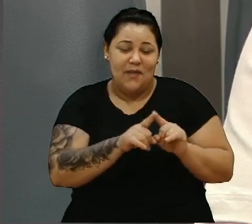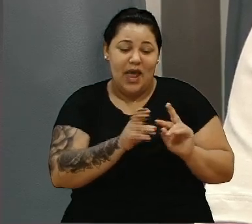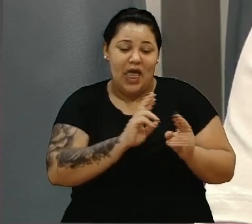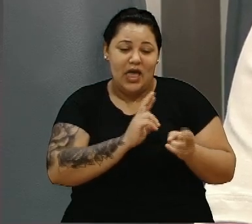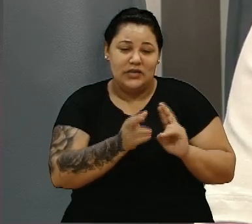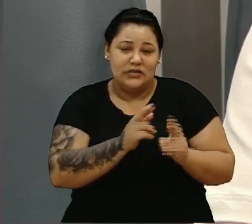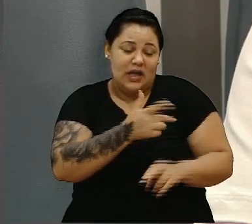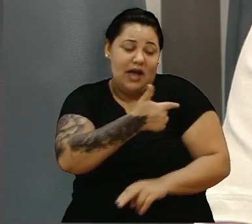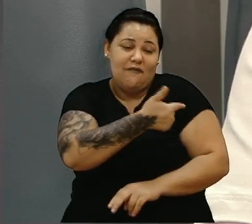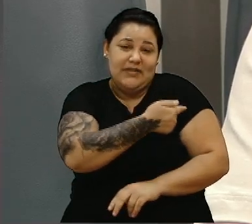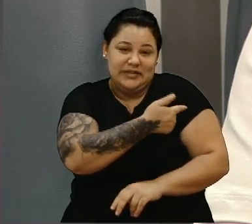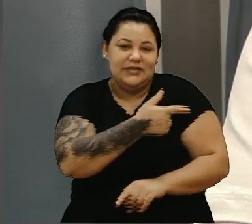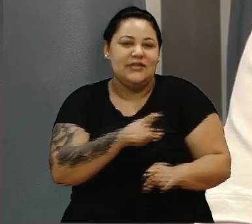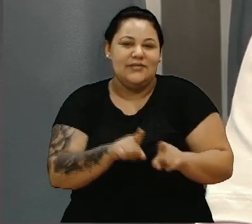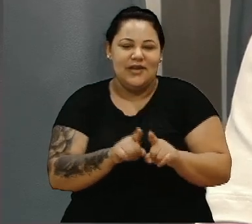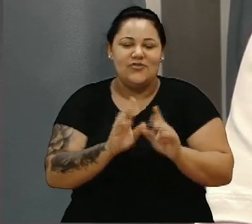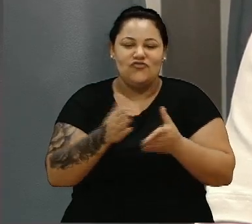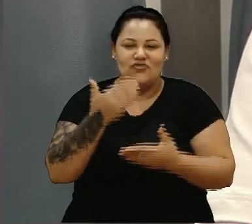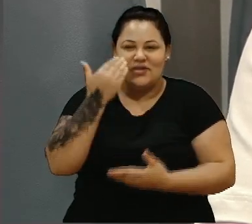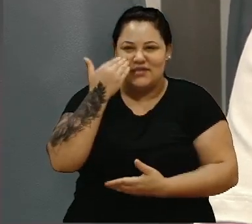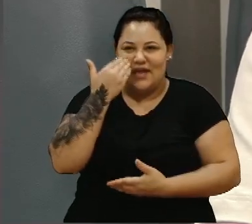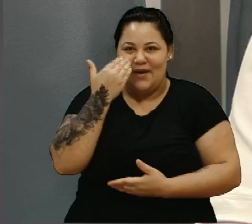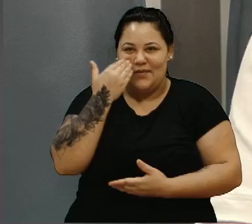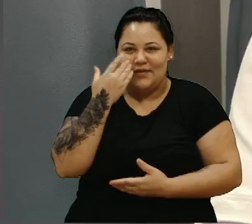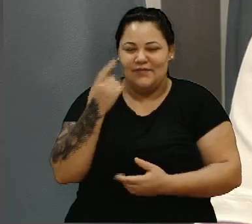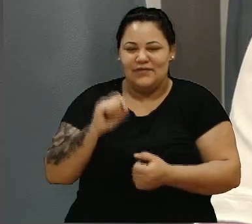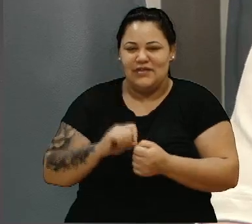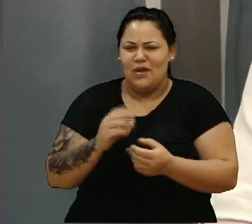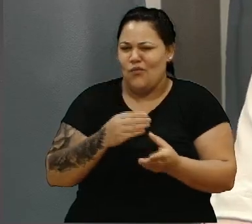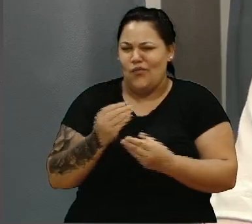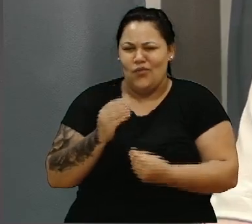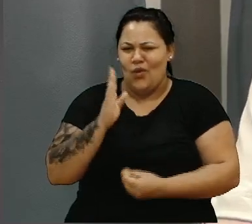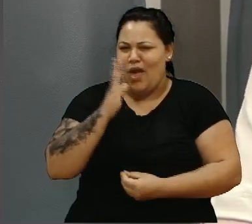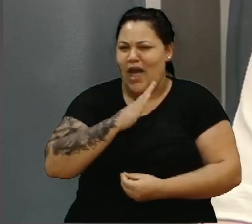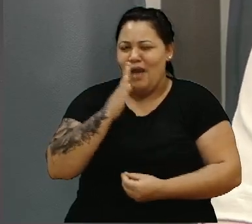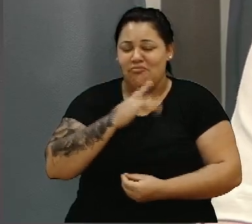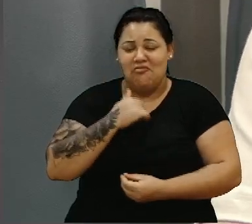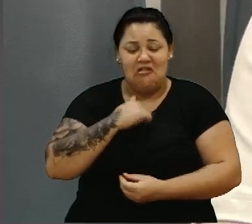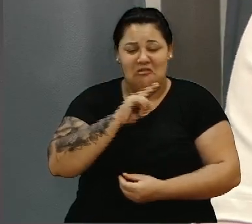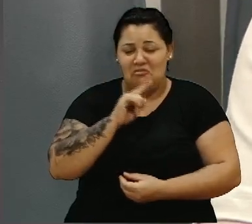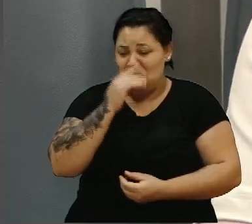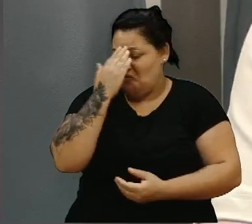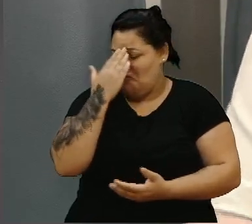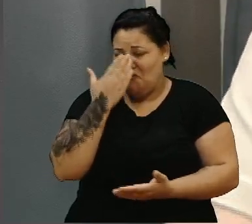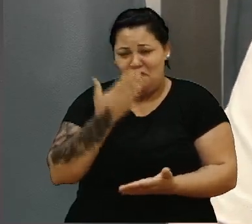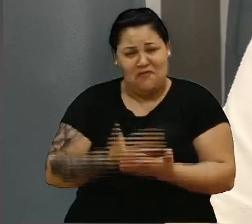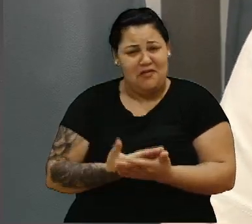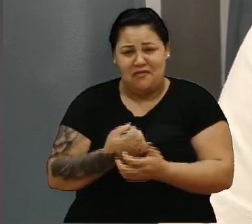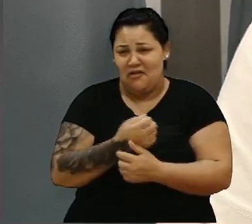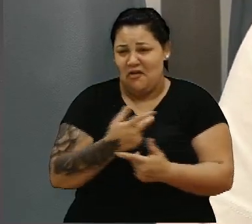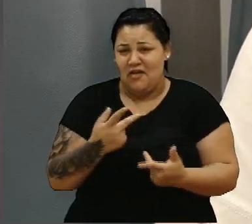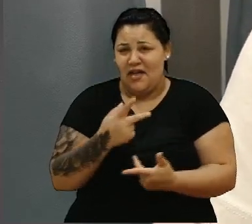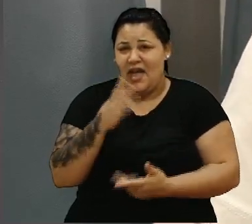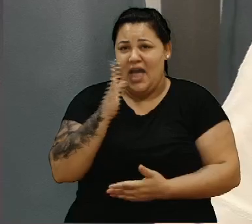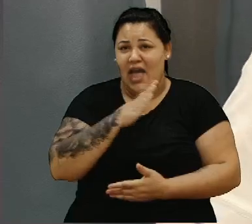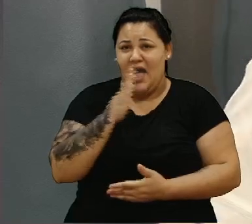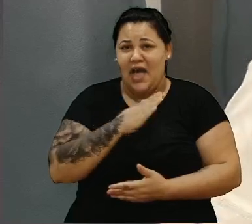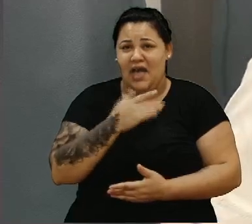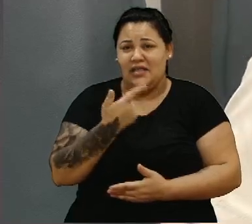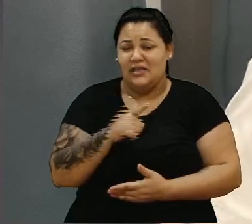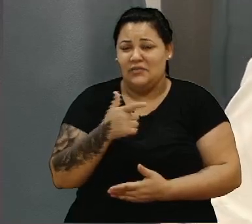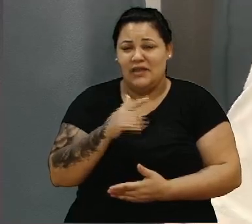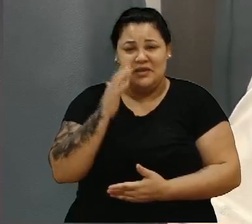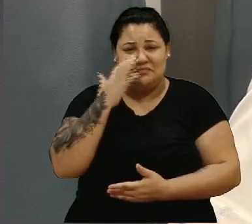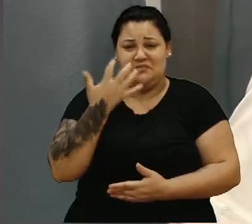né, vacinas, e a gente sabe que eles fizeram meio que do dia para a noite. E eu, como não confio em coisa feita do dia para a noite, eu acho que não existe solução